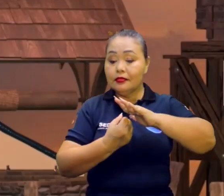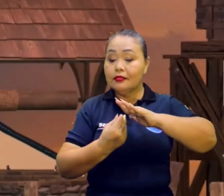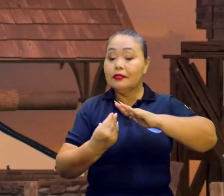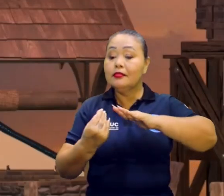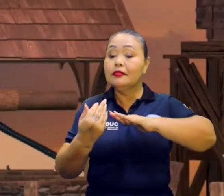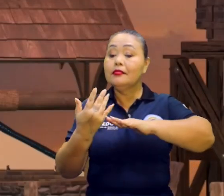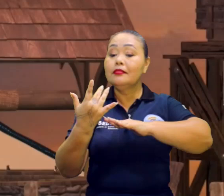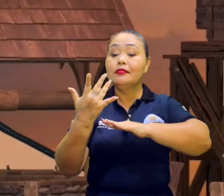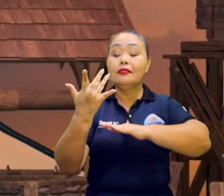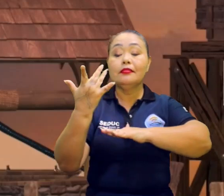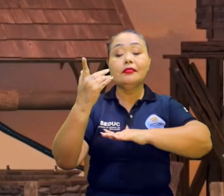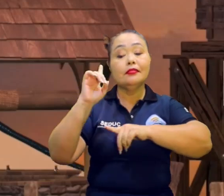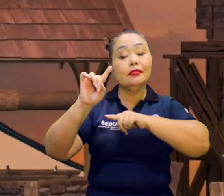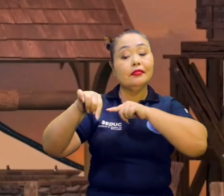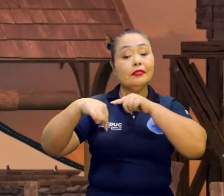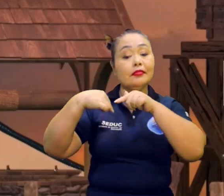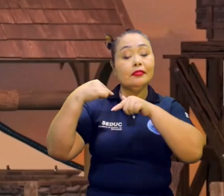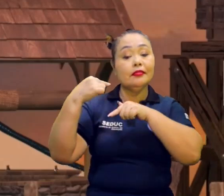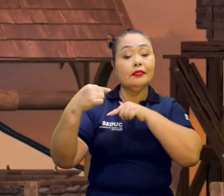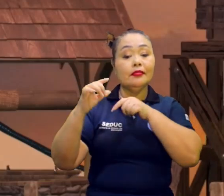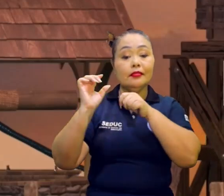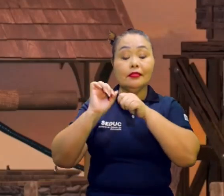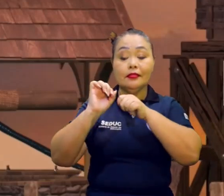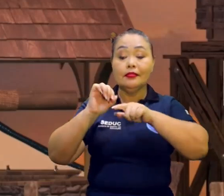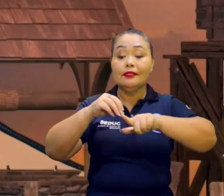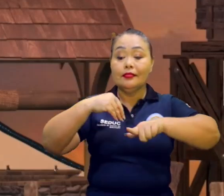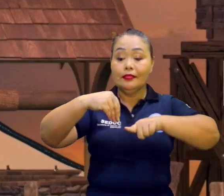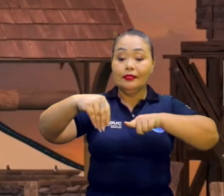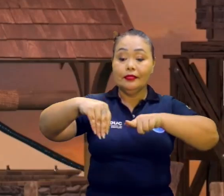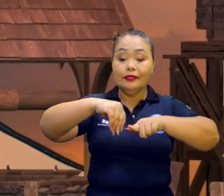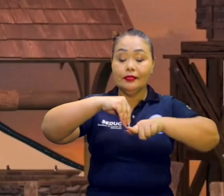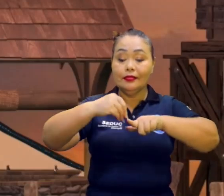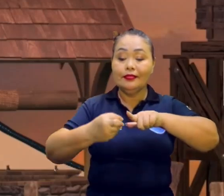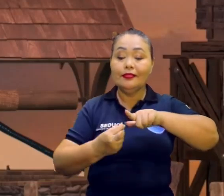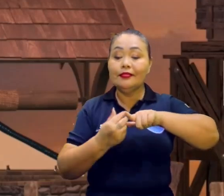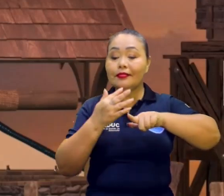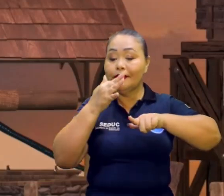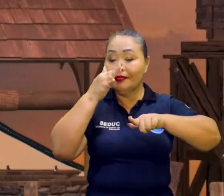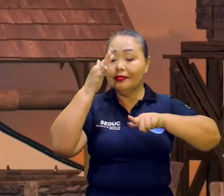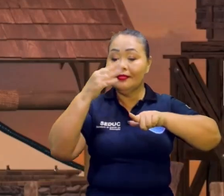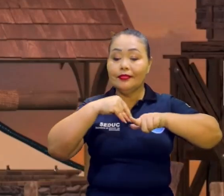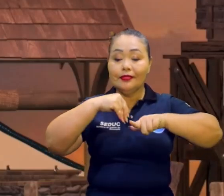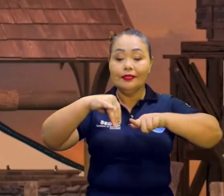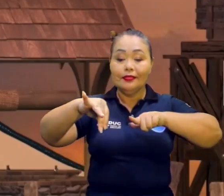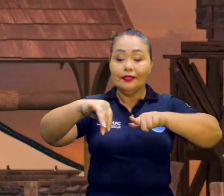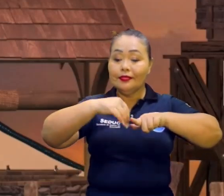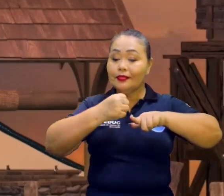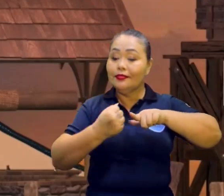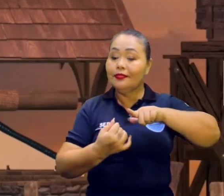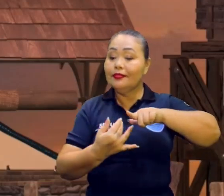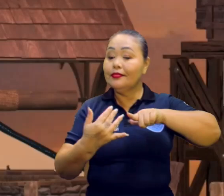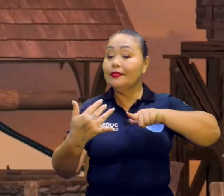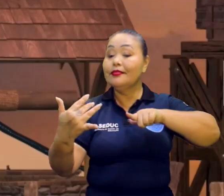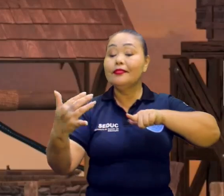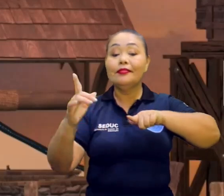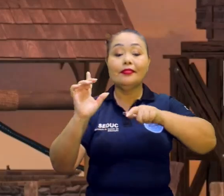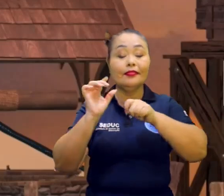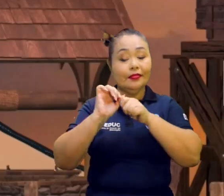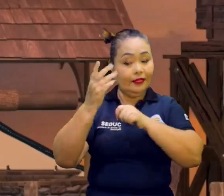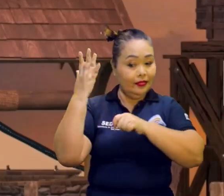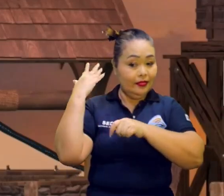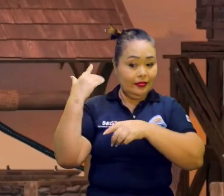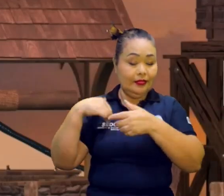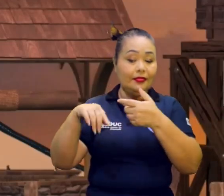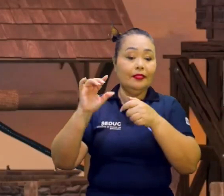da nossa adubação, da adubação, né? Onde a gente viu aí nas aulas sobre